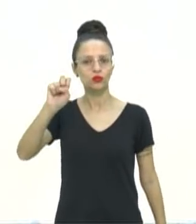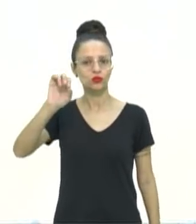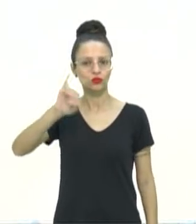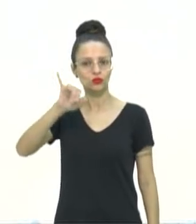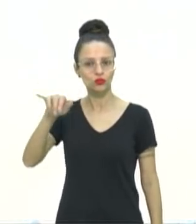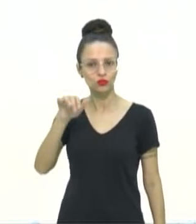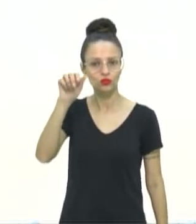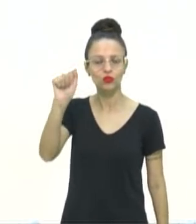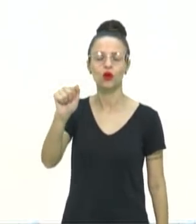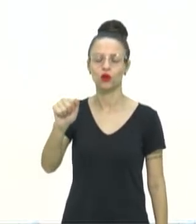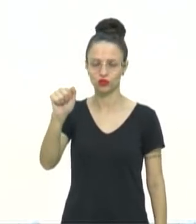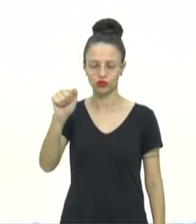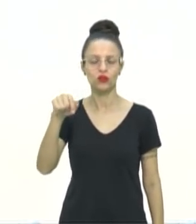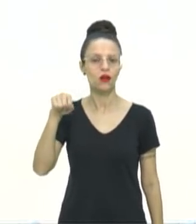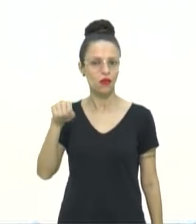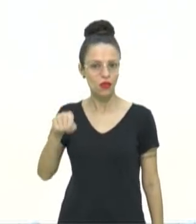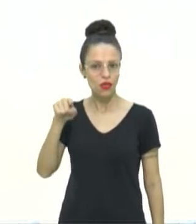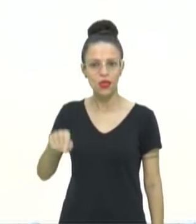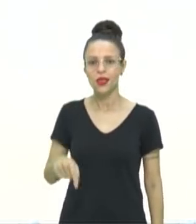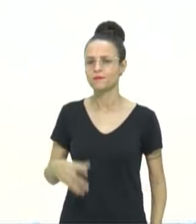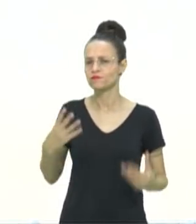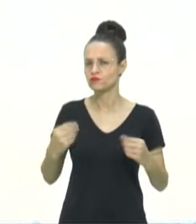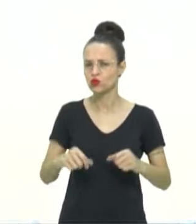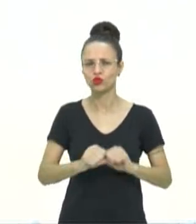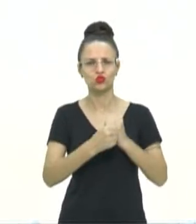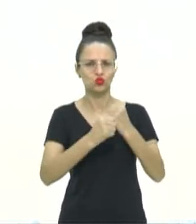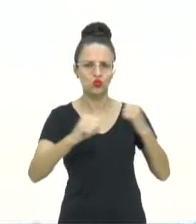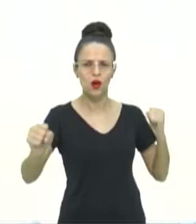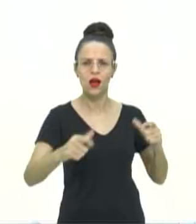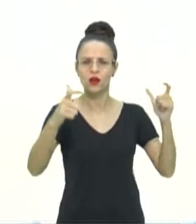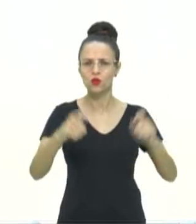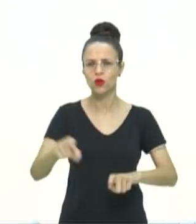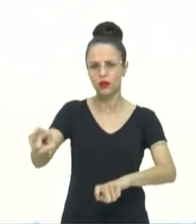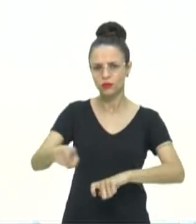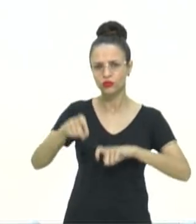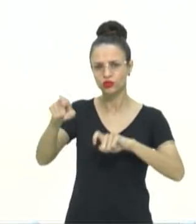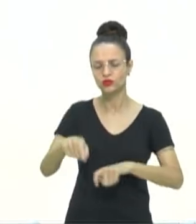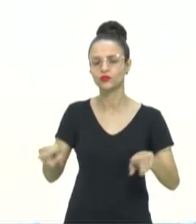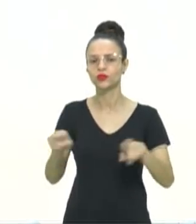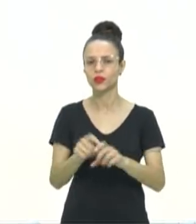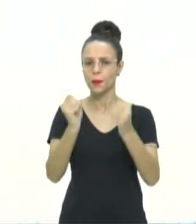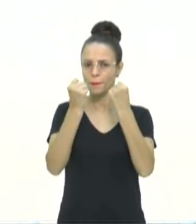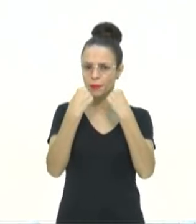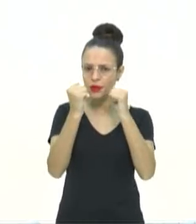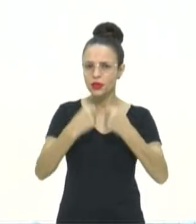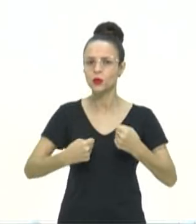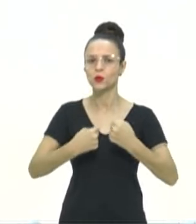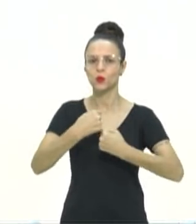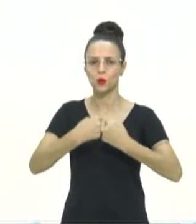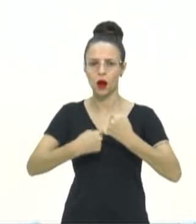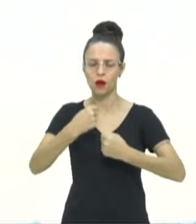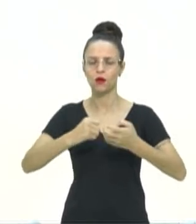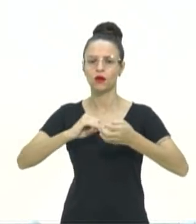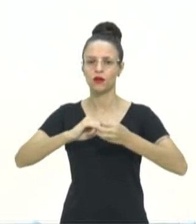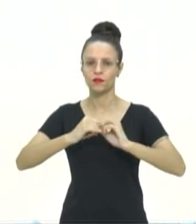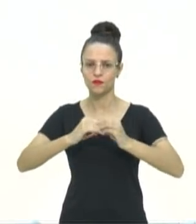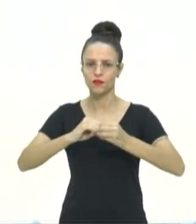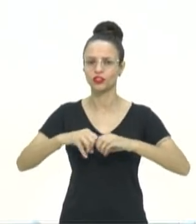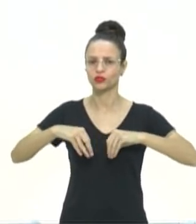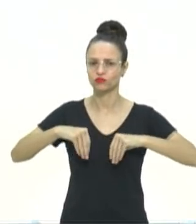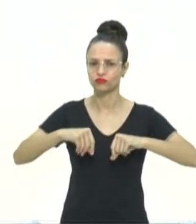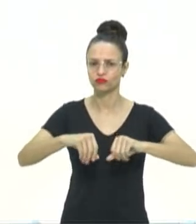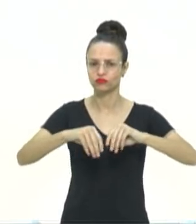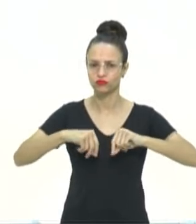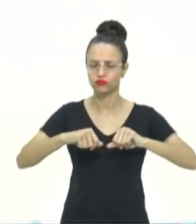que é grandes áreas produzidas, grandes áreas de cultivo, o milho, o arroz, o feijão, o trigo,